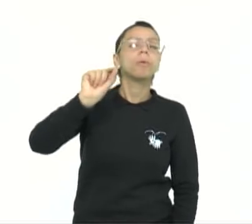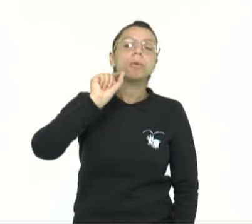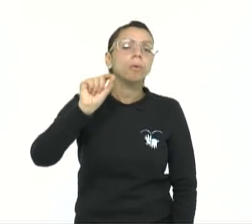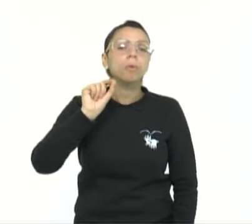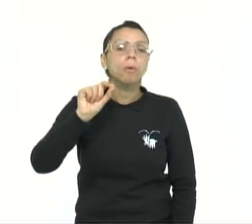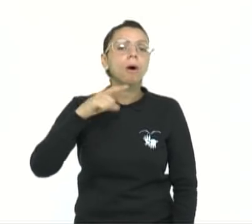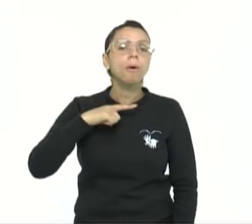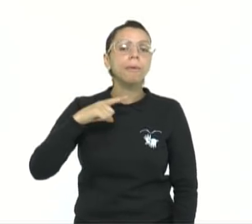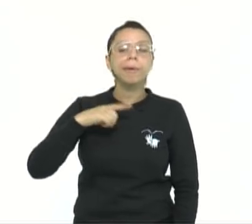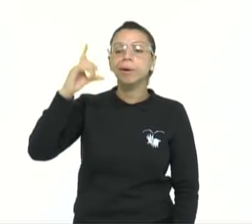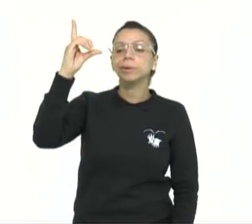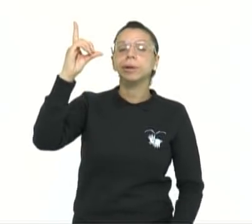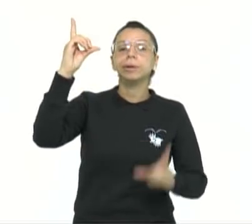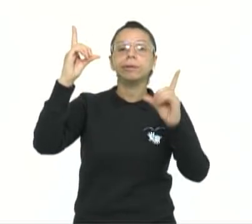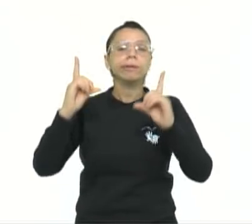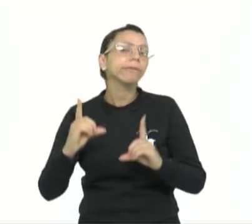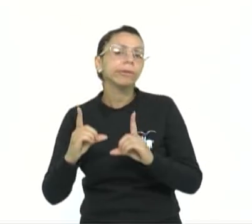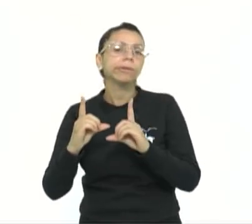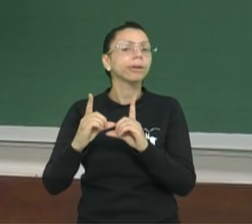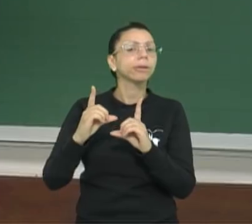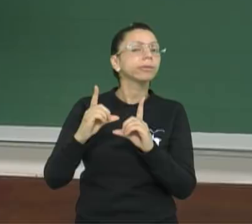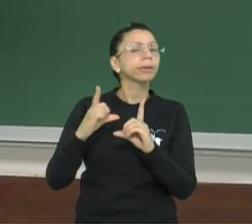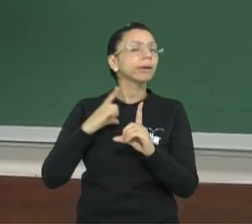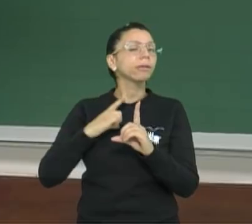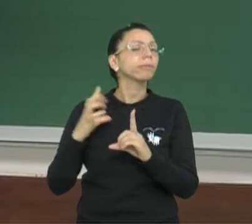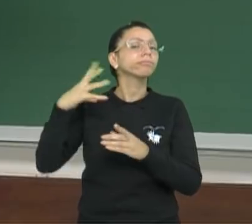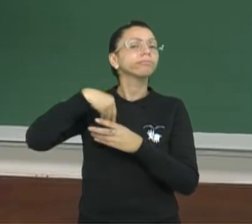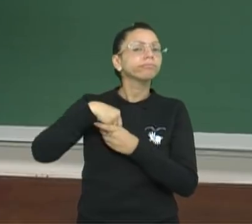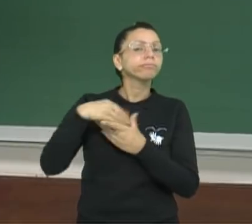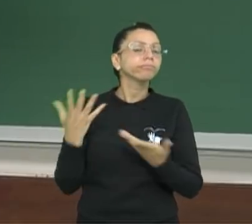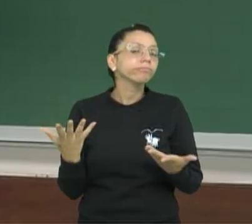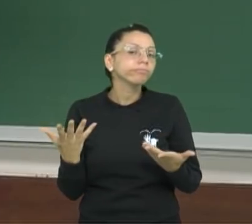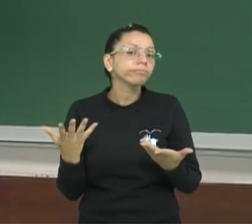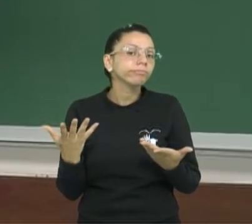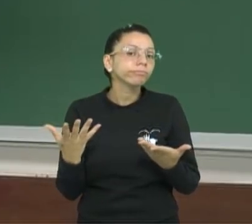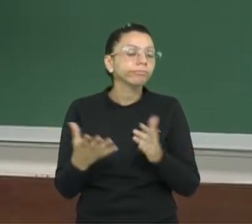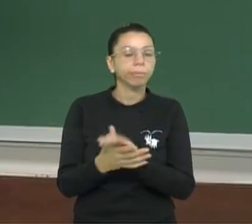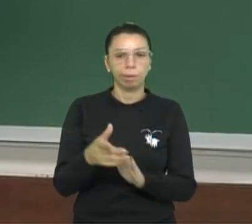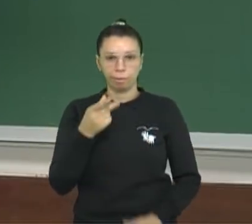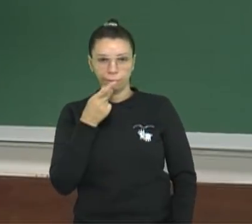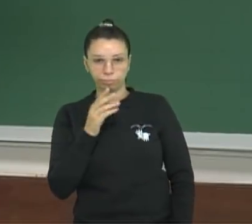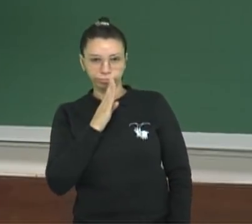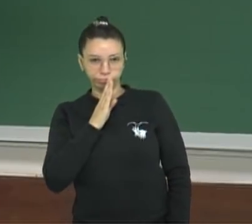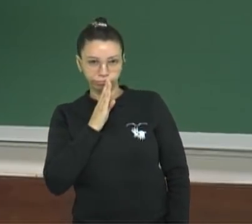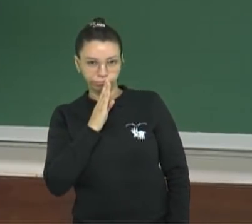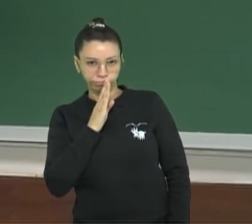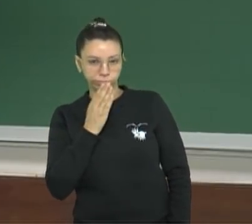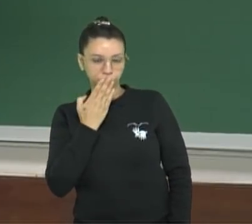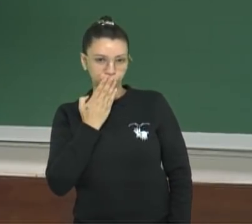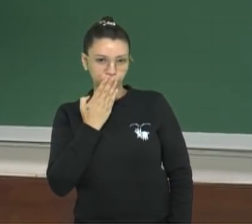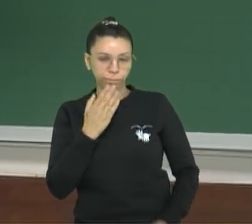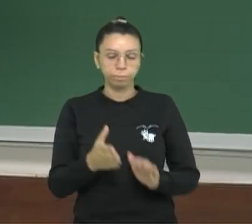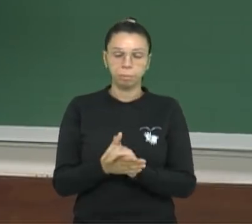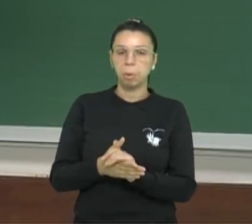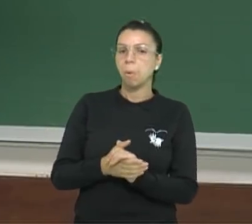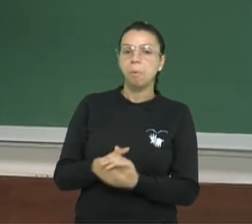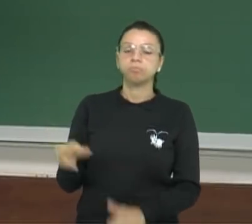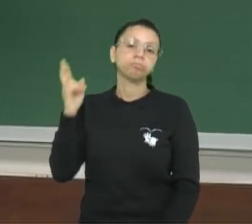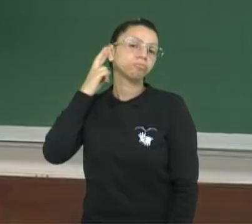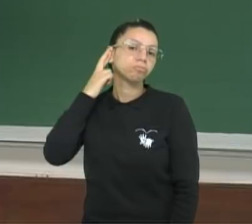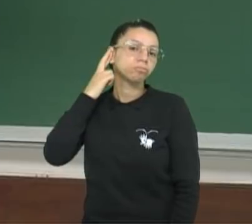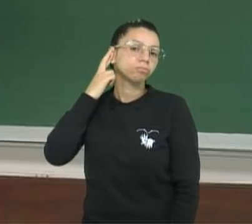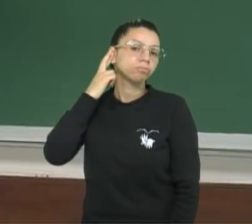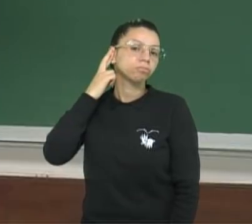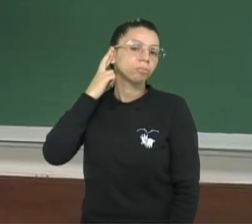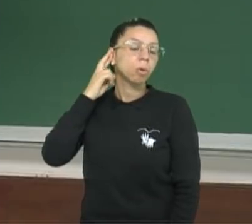Daredevil possui, o Demolidor? Qual é a deficiência que ele possui? Será que ele não fala? Letra B, ele não escuta? Ou